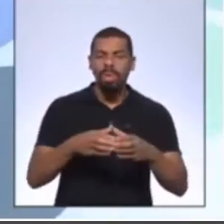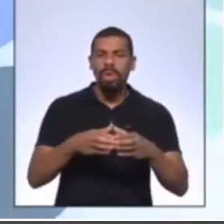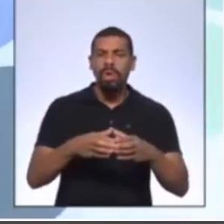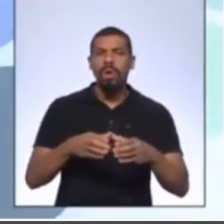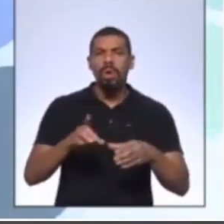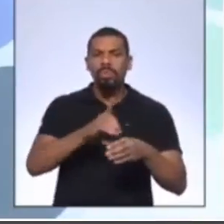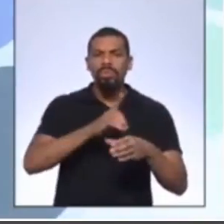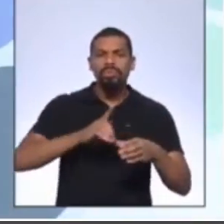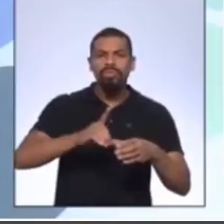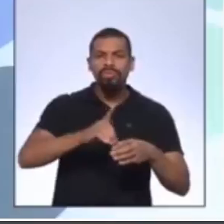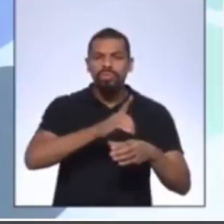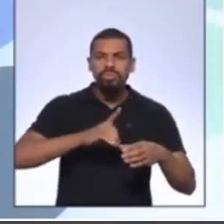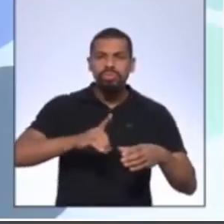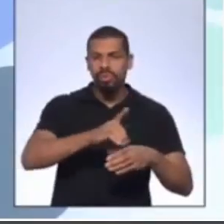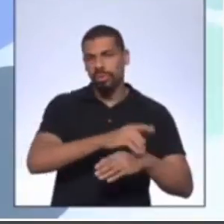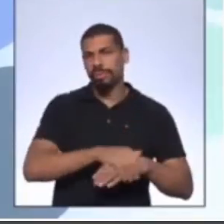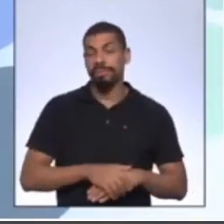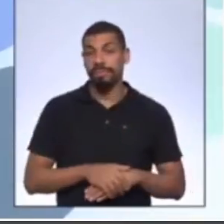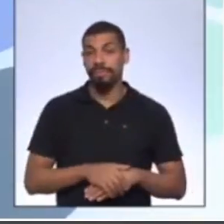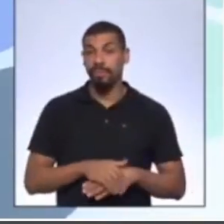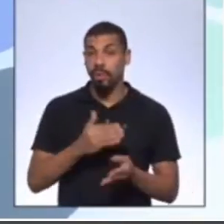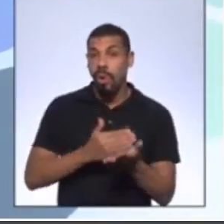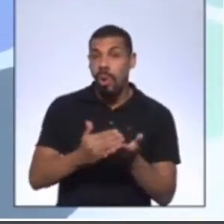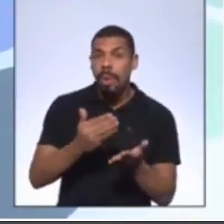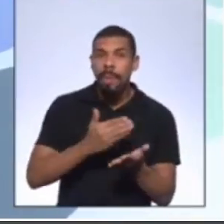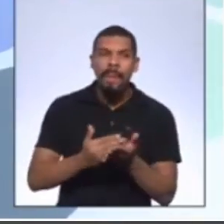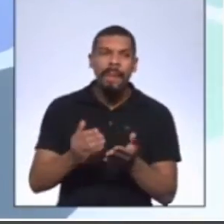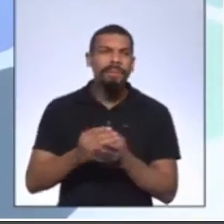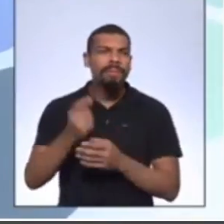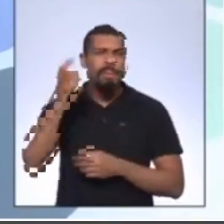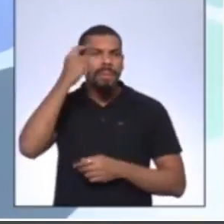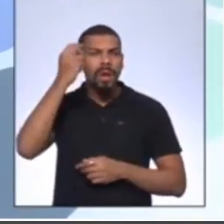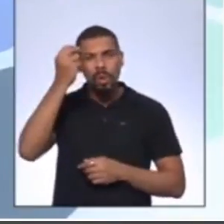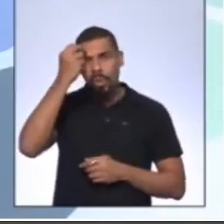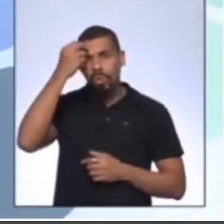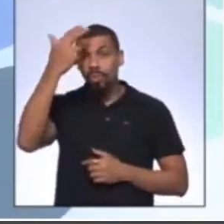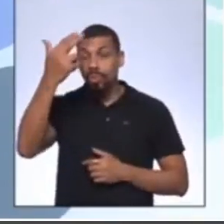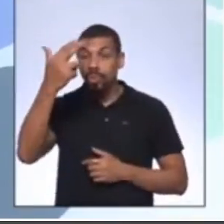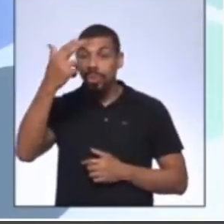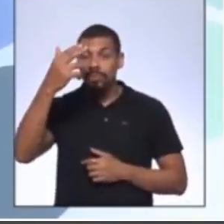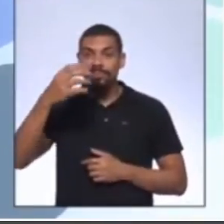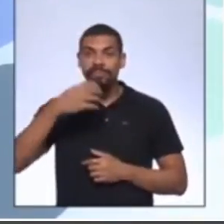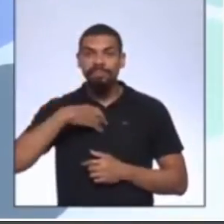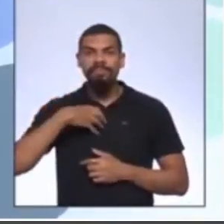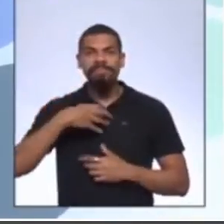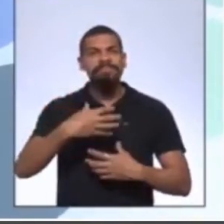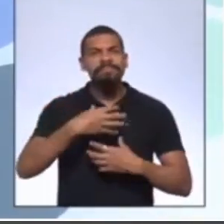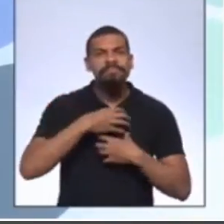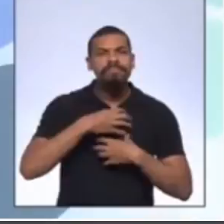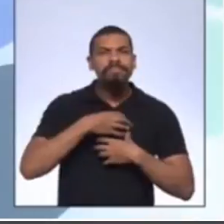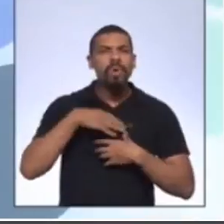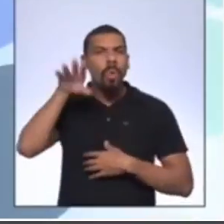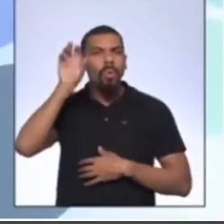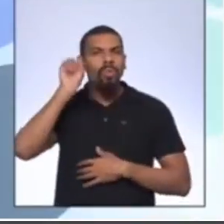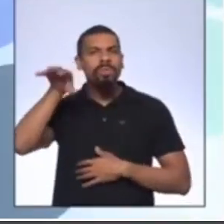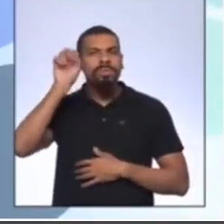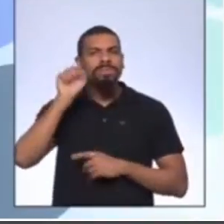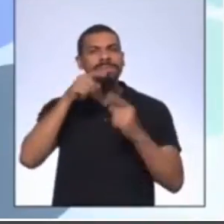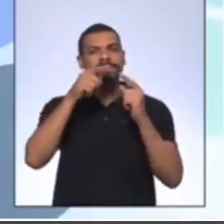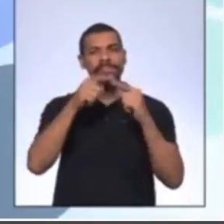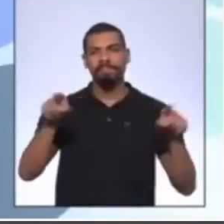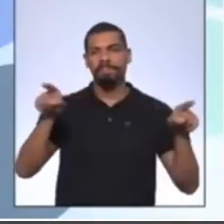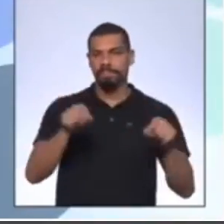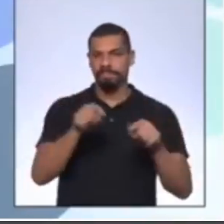78 rotações e as pessoas então começam a ter uma cultura de ouvir música consumir música